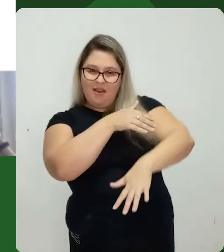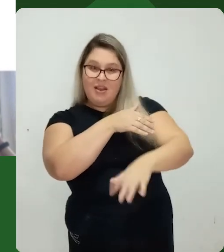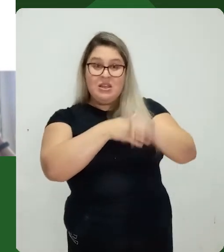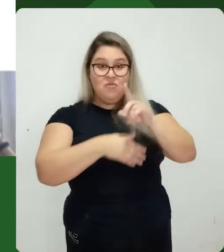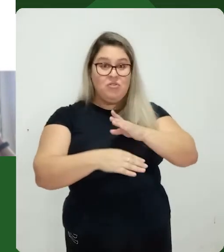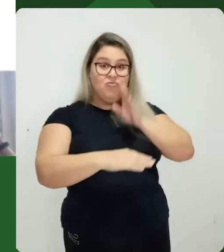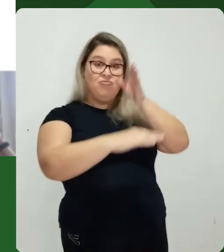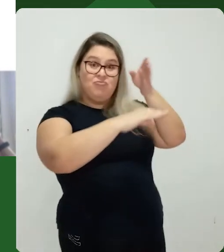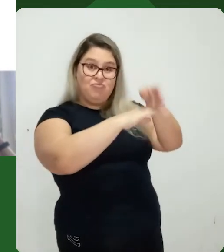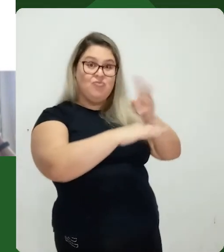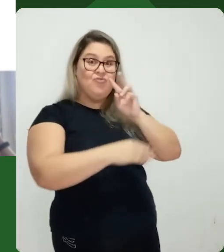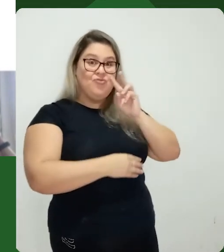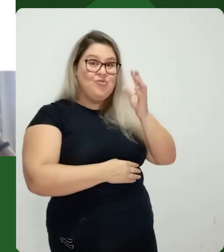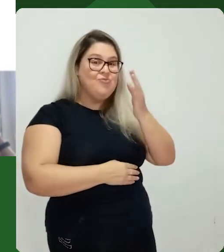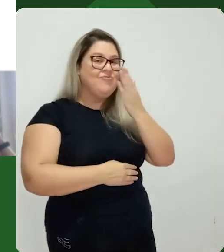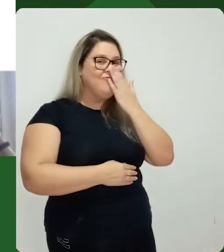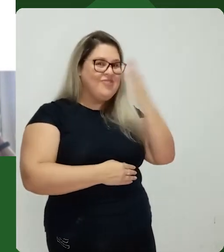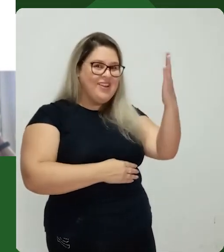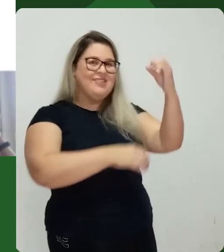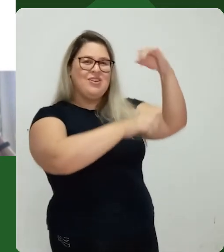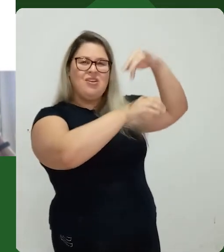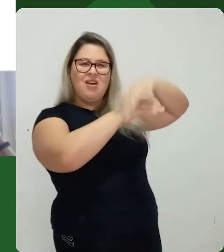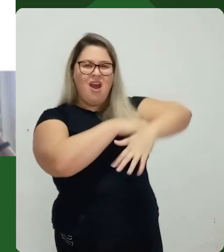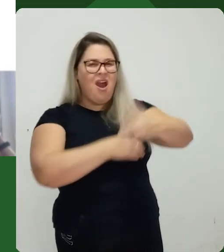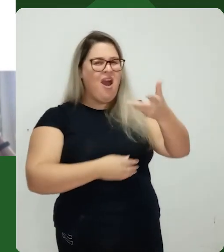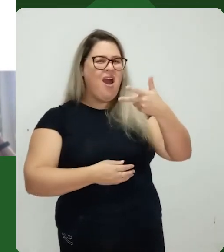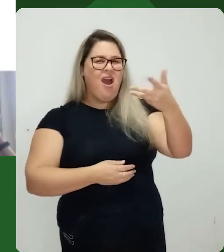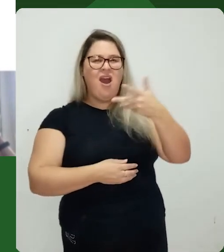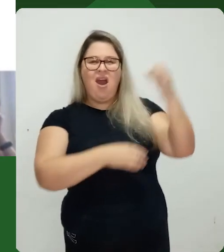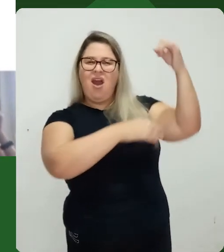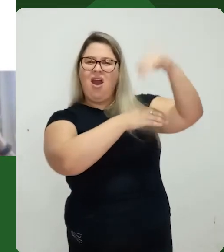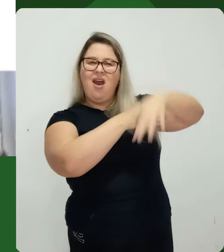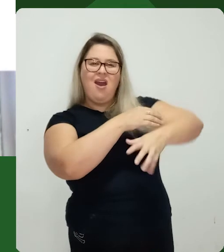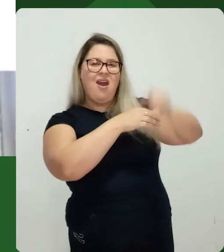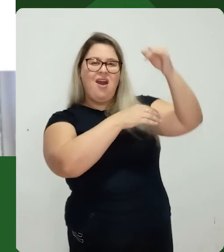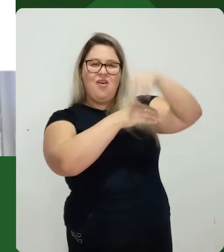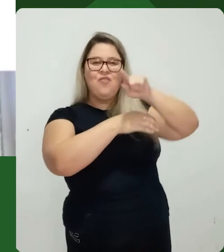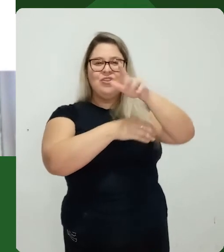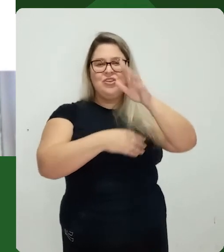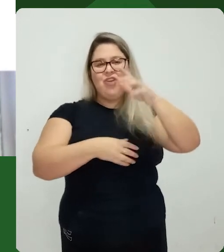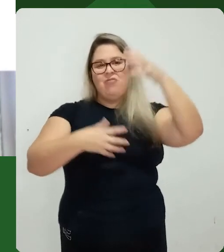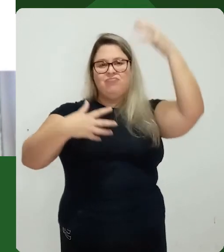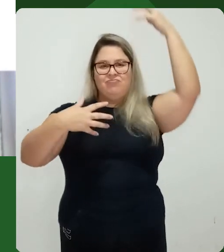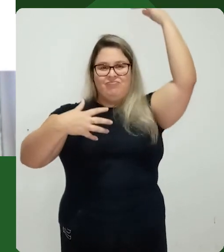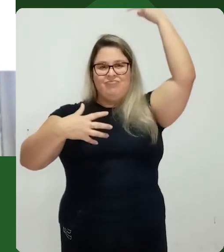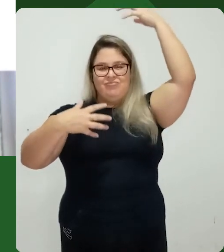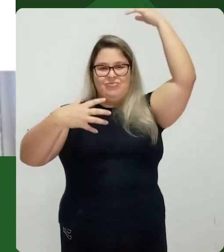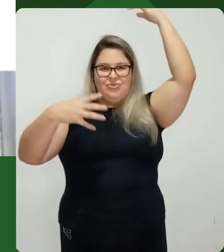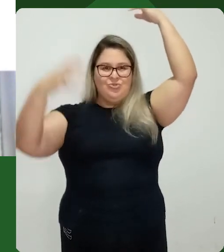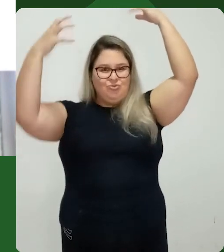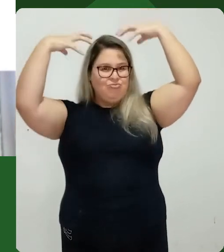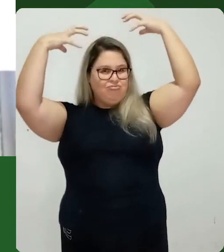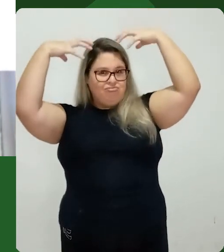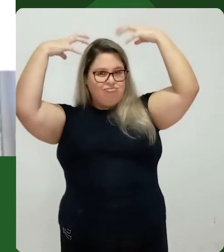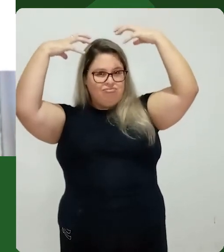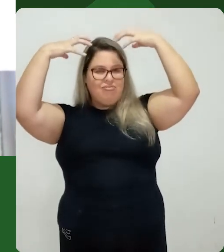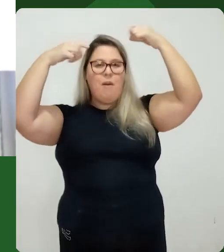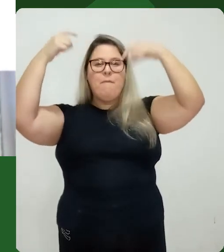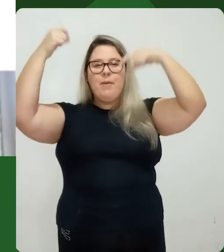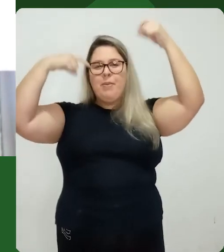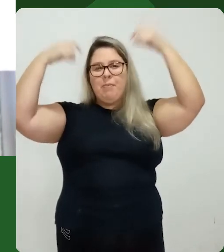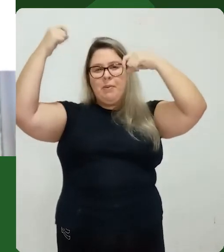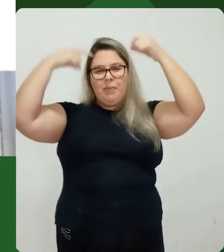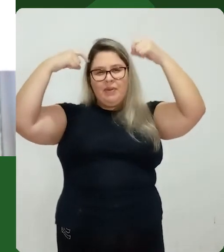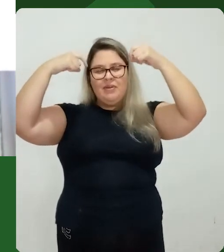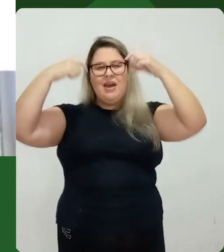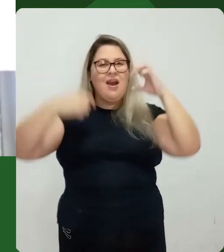consigo perceber as gotinhas da cachoeira. Se você já foi numa cachoeira, você sabe que é tudo muito rápido, né? Se você